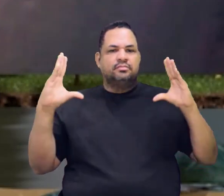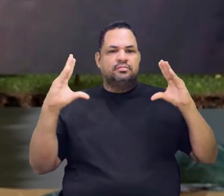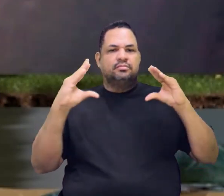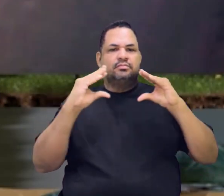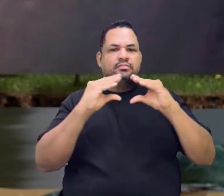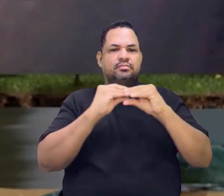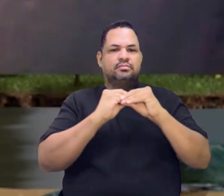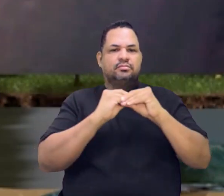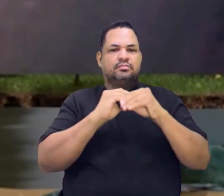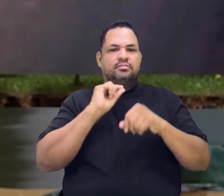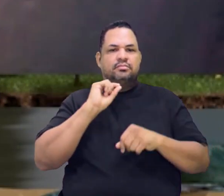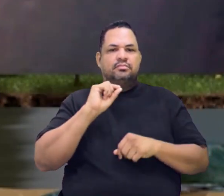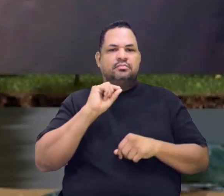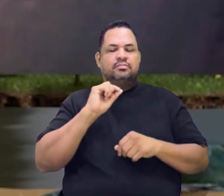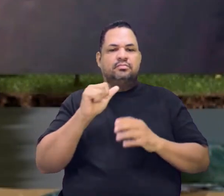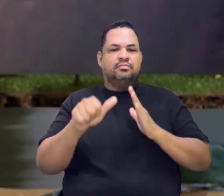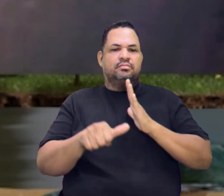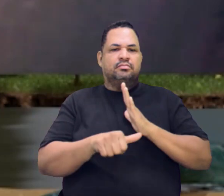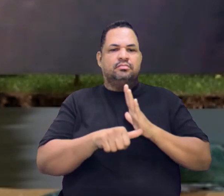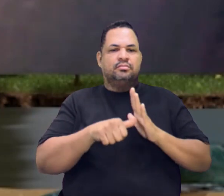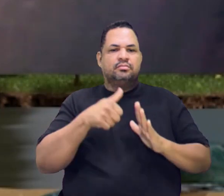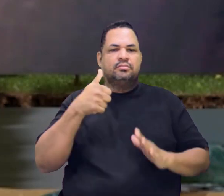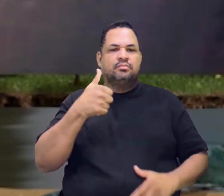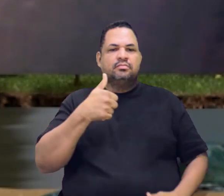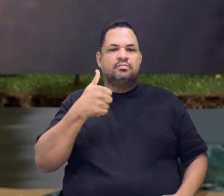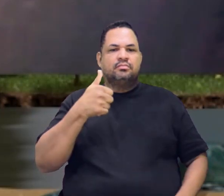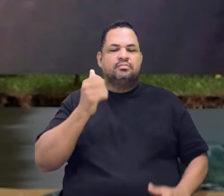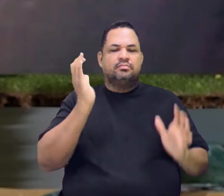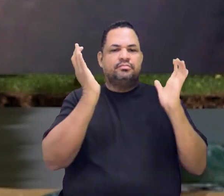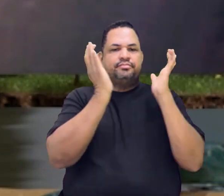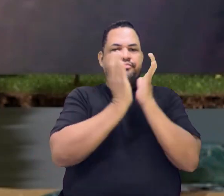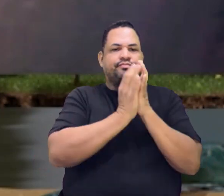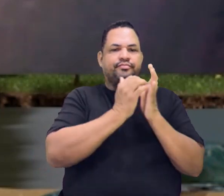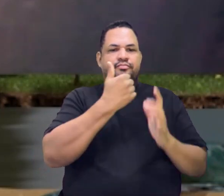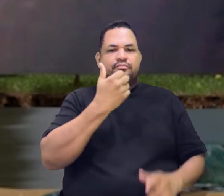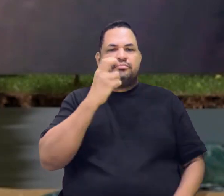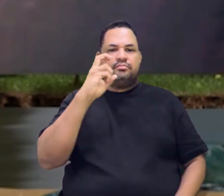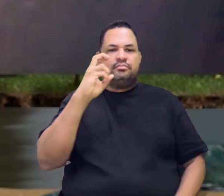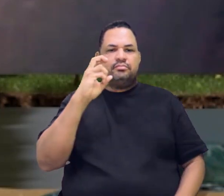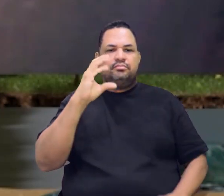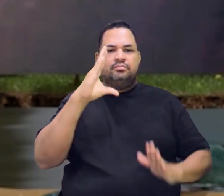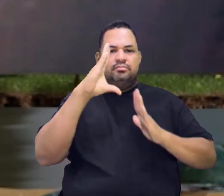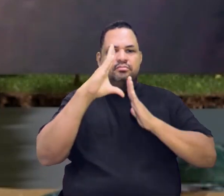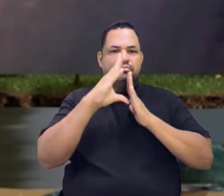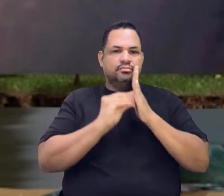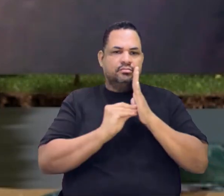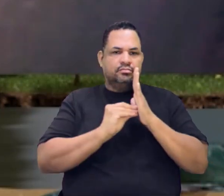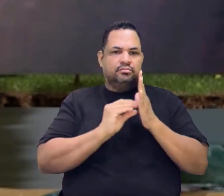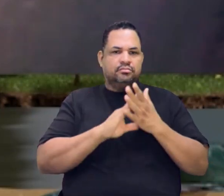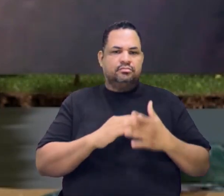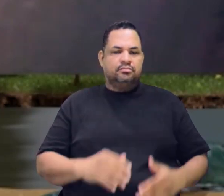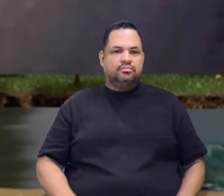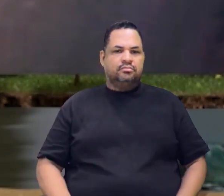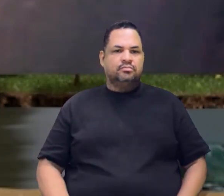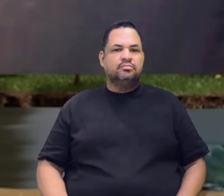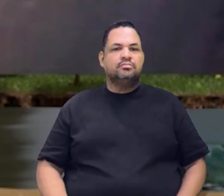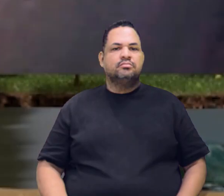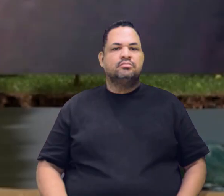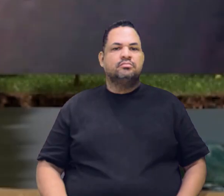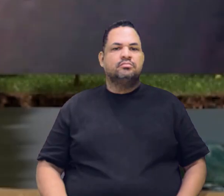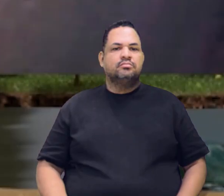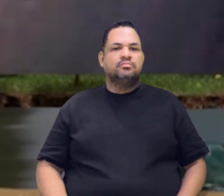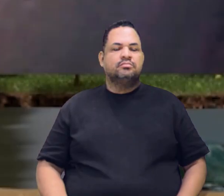resumir o que foi a primeira unidade. Se eu não me engano, a primeira unidade foram 15 conteúdos. Então, irá cair os 15, tá